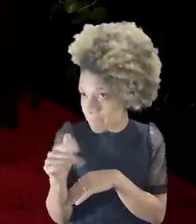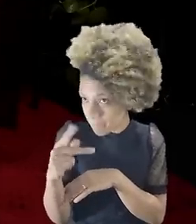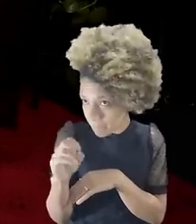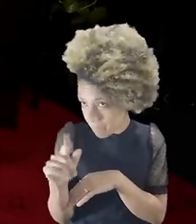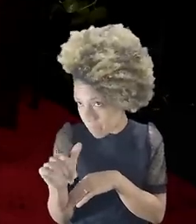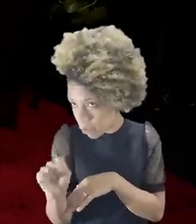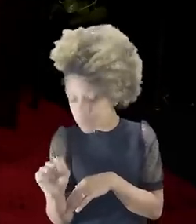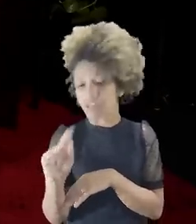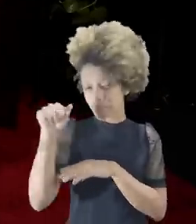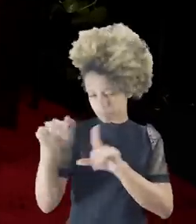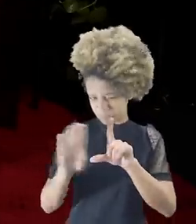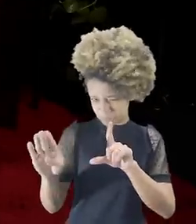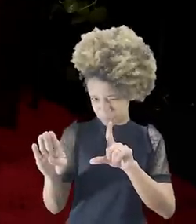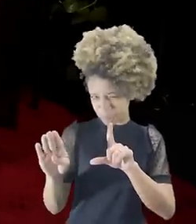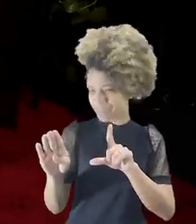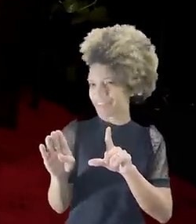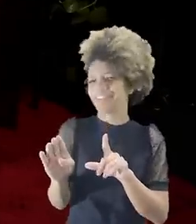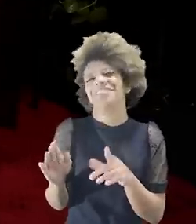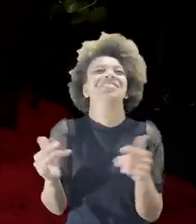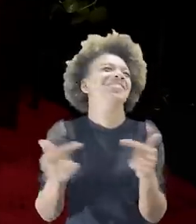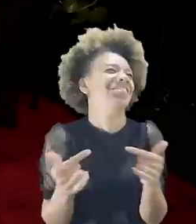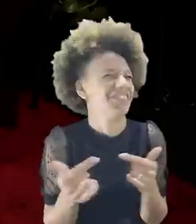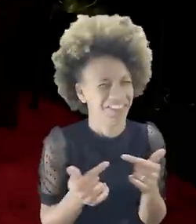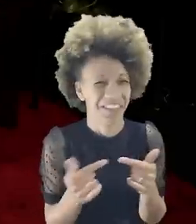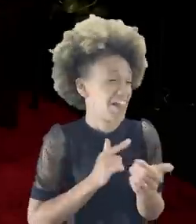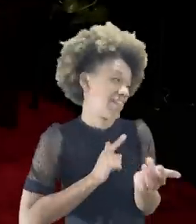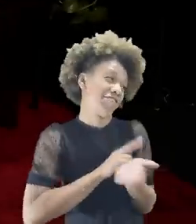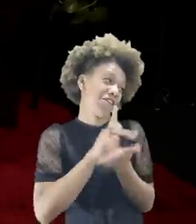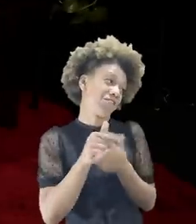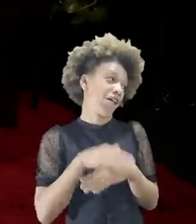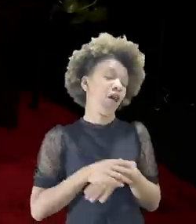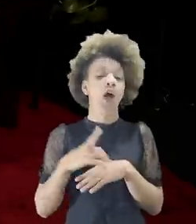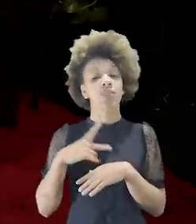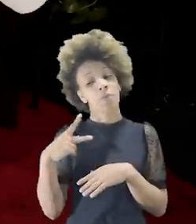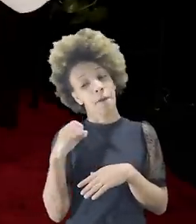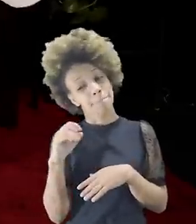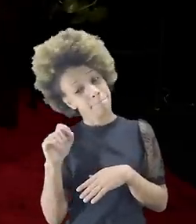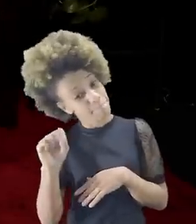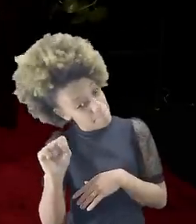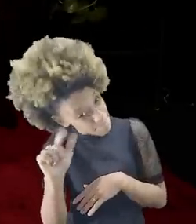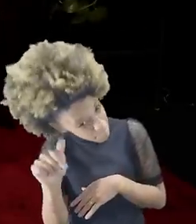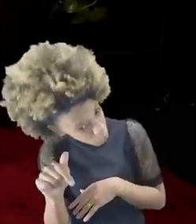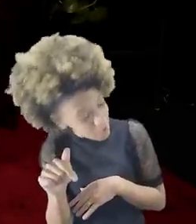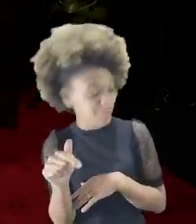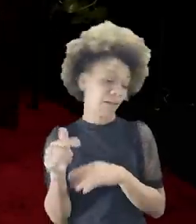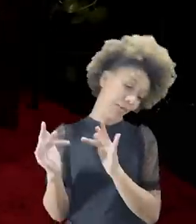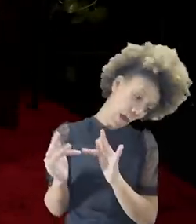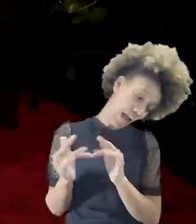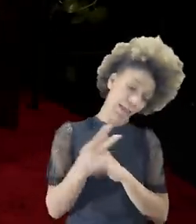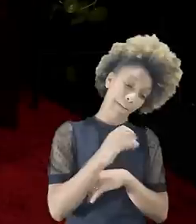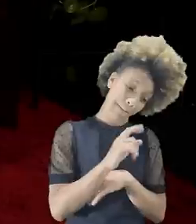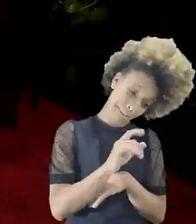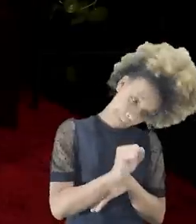breve os pós BBBs eu tenho uma pós e namorada eu tenho uma pós esposa vai poder tudo